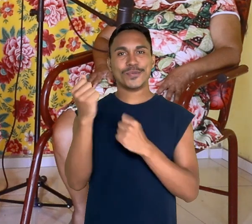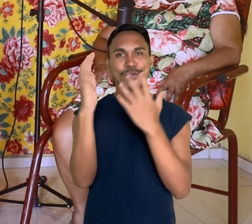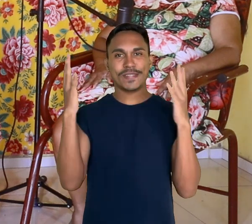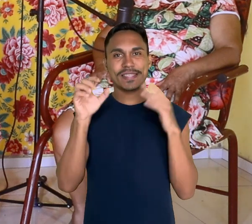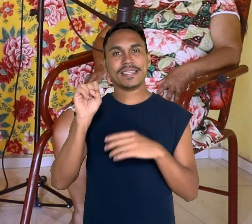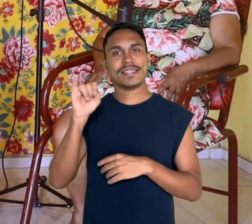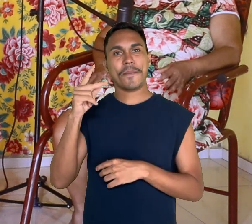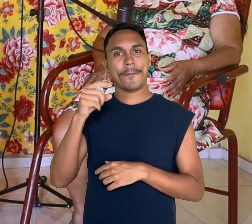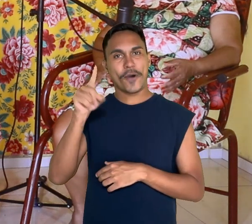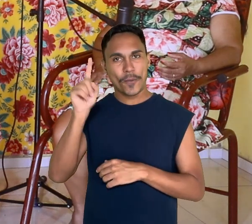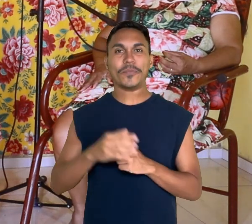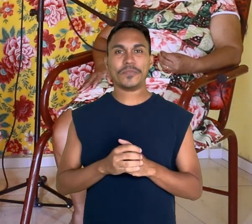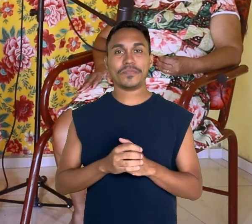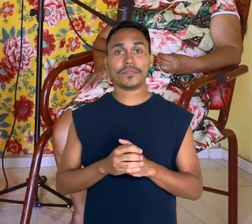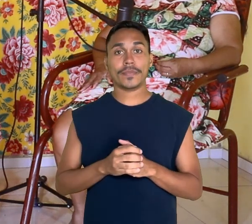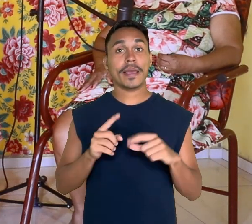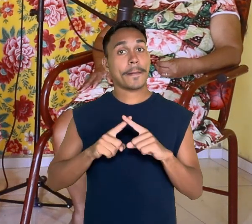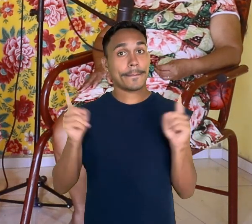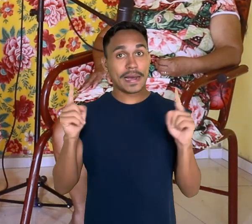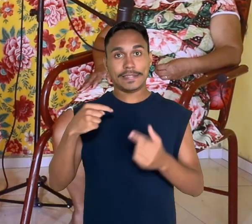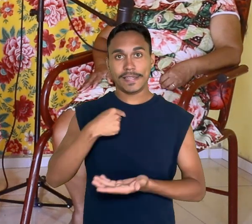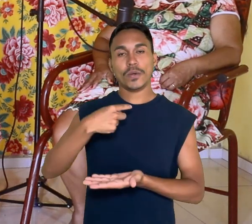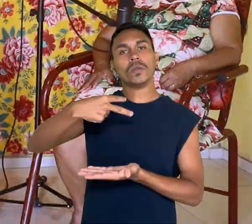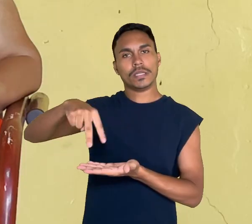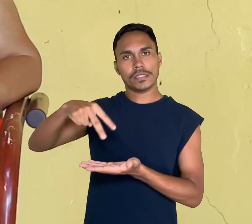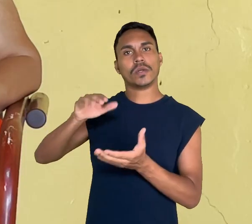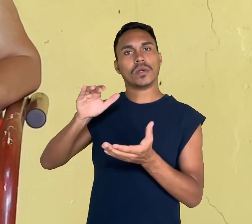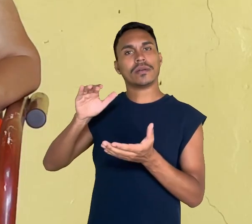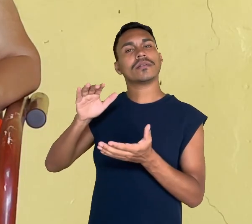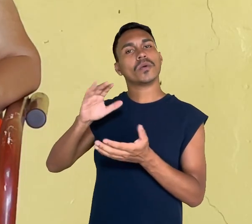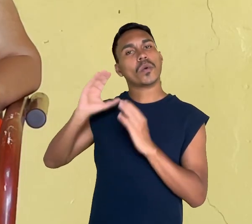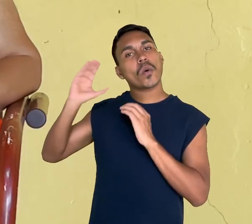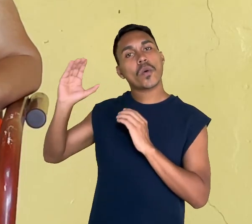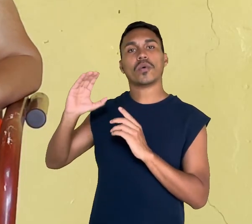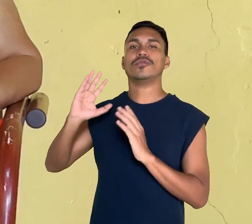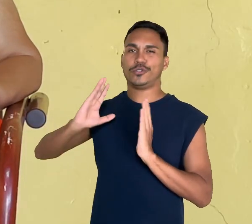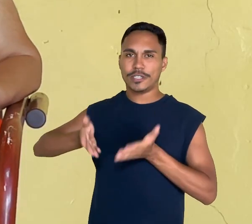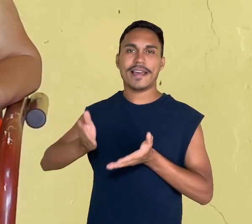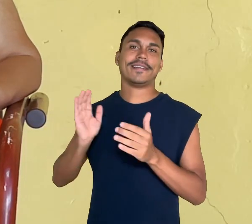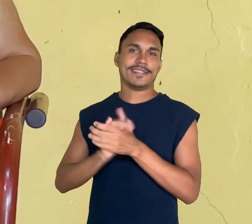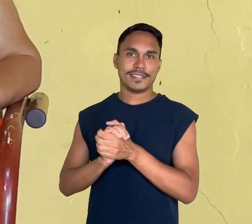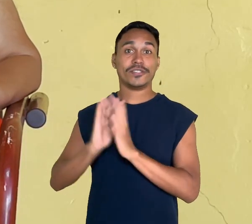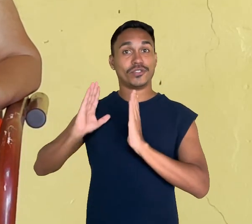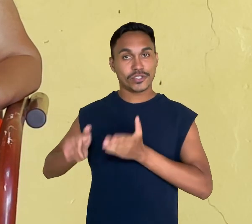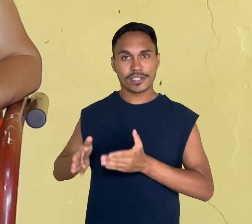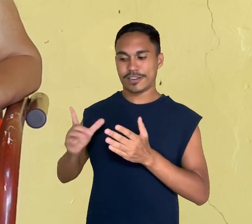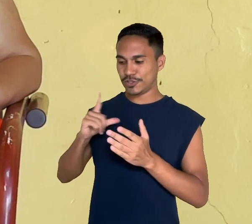Cipó. Mas eu só entrei na história da dança do coco, eu já estava casada, já tinha formado minha